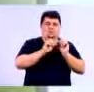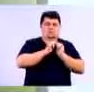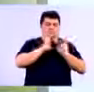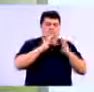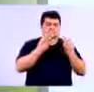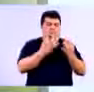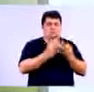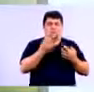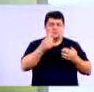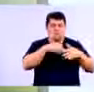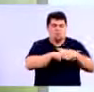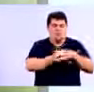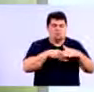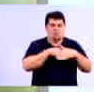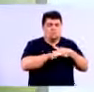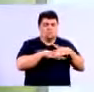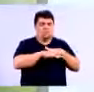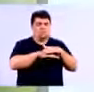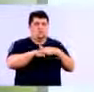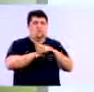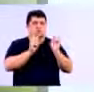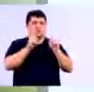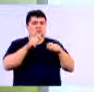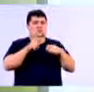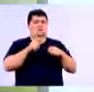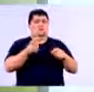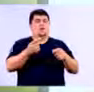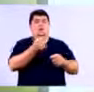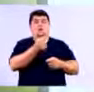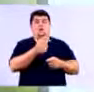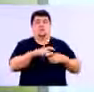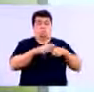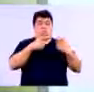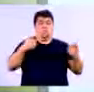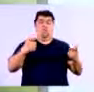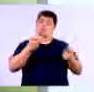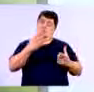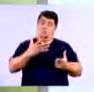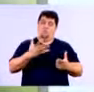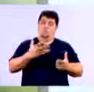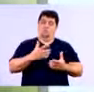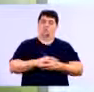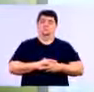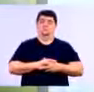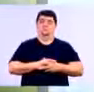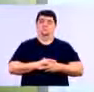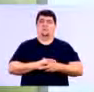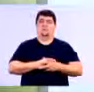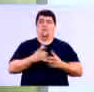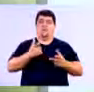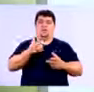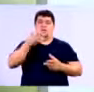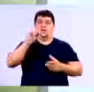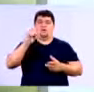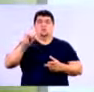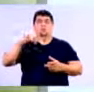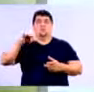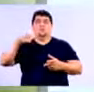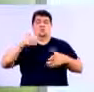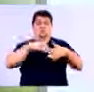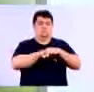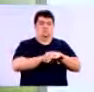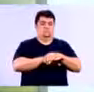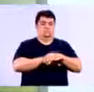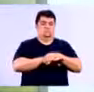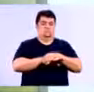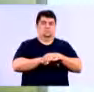gente juntou dinheiro e conseguimos arrecadar um volume enorme. E aí a gente guardou 10 milhões. Aí a gente